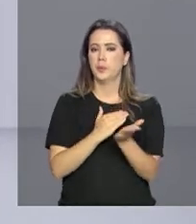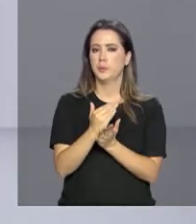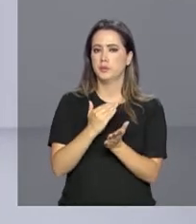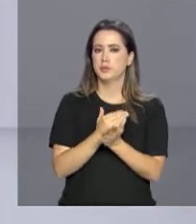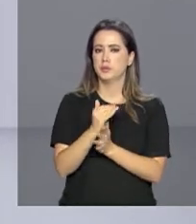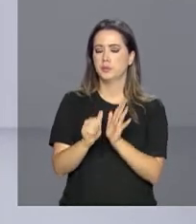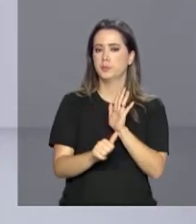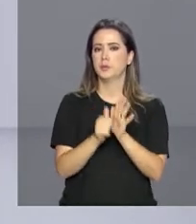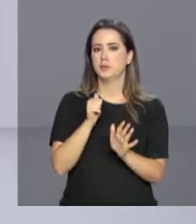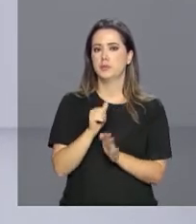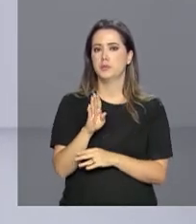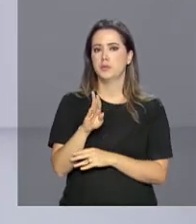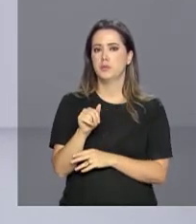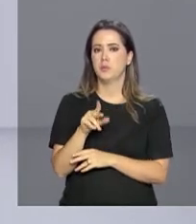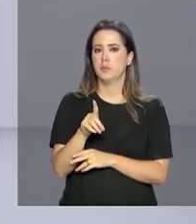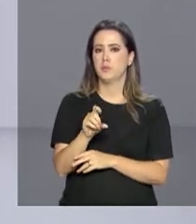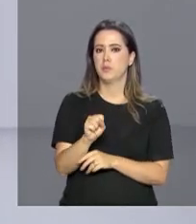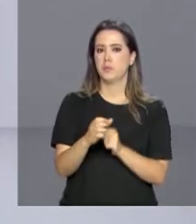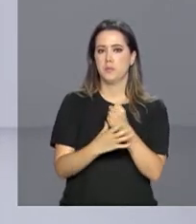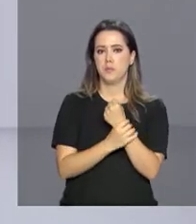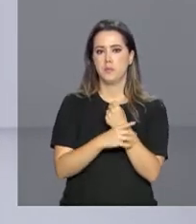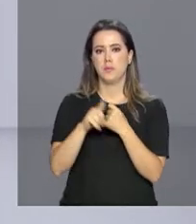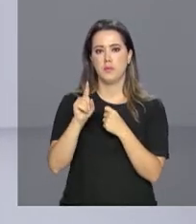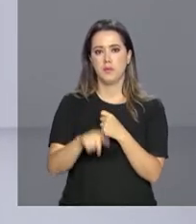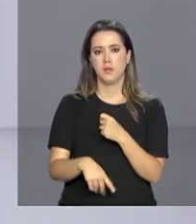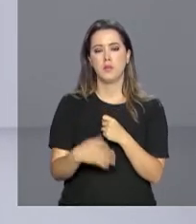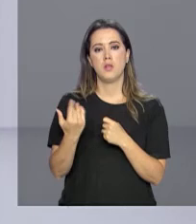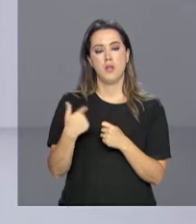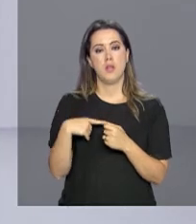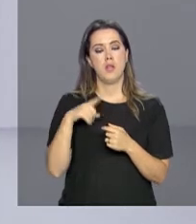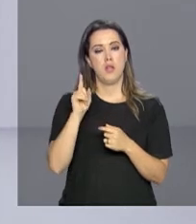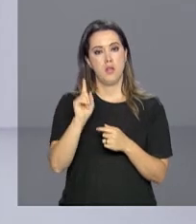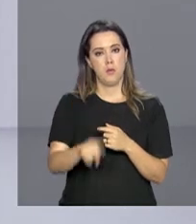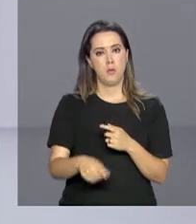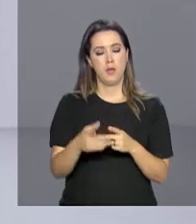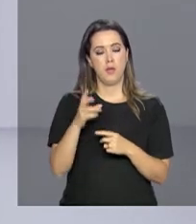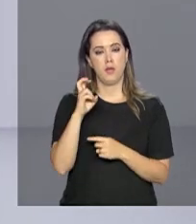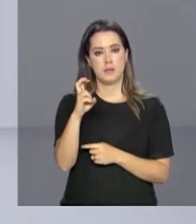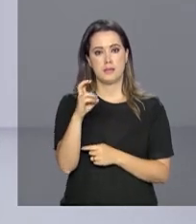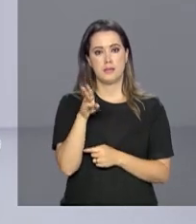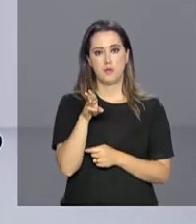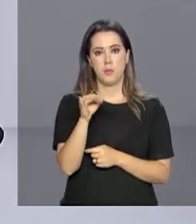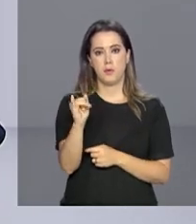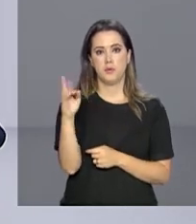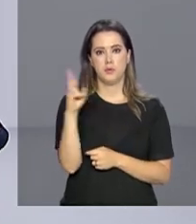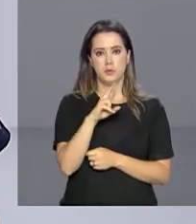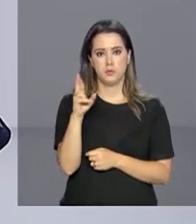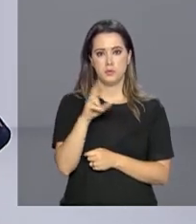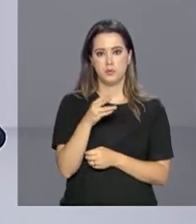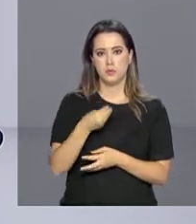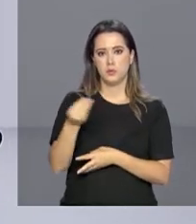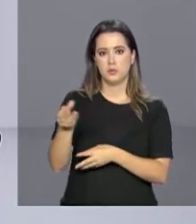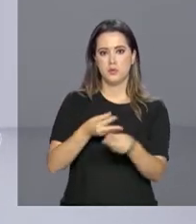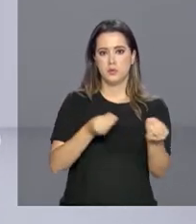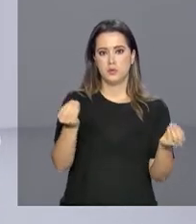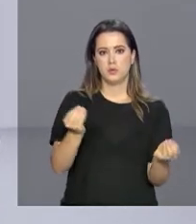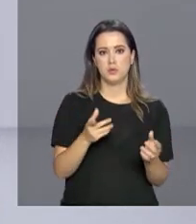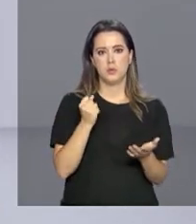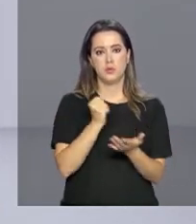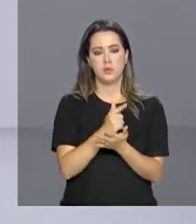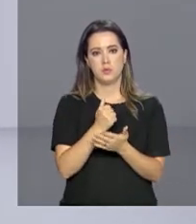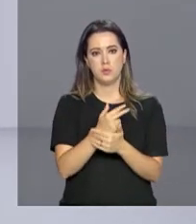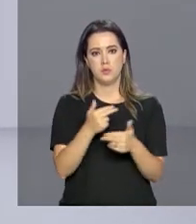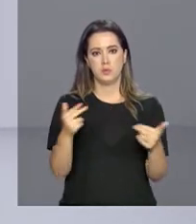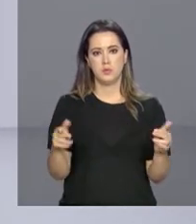programa bnds segurança essa é uma linha de financiamento de 5 bilhões de reais e serão distribuídos entre